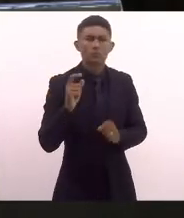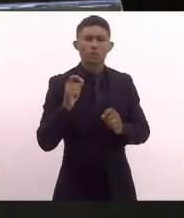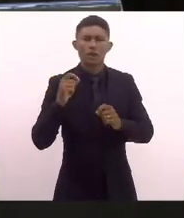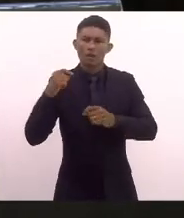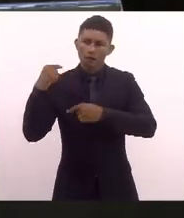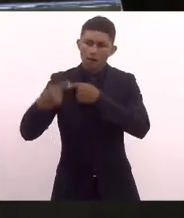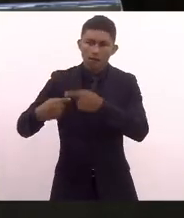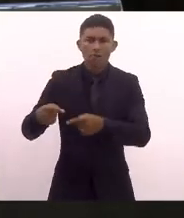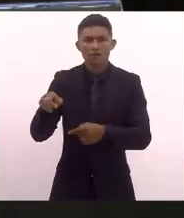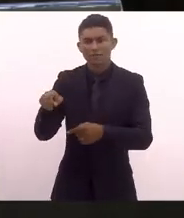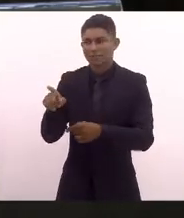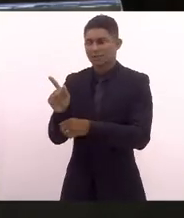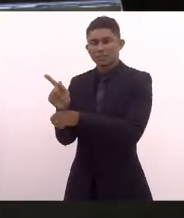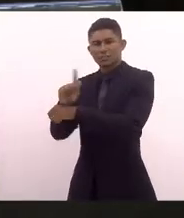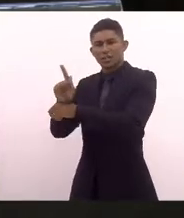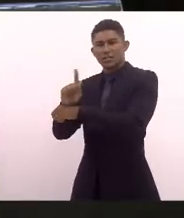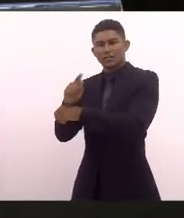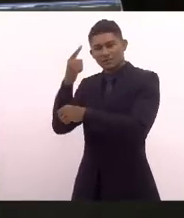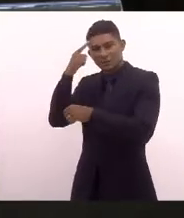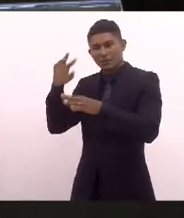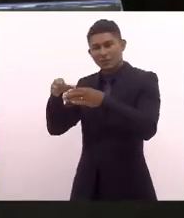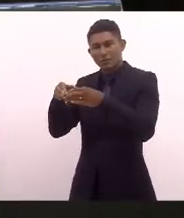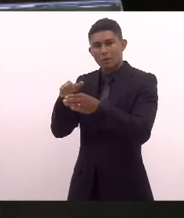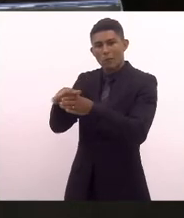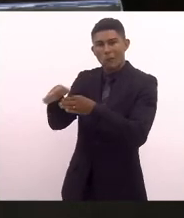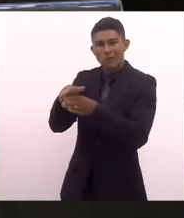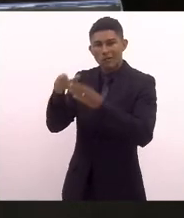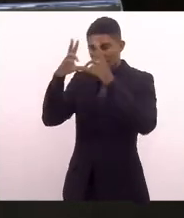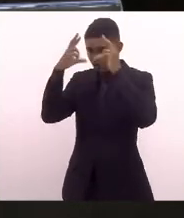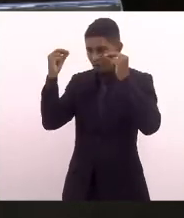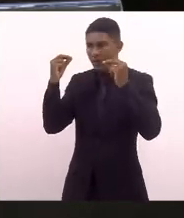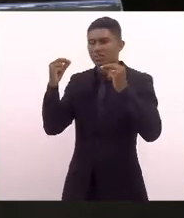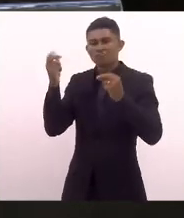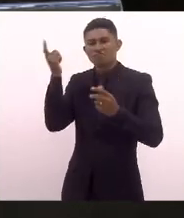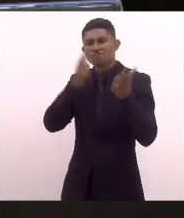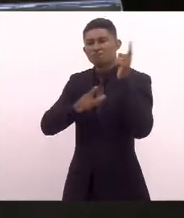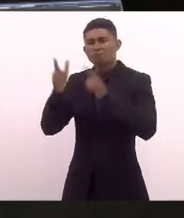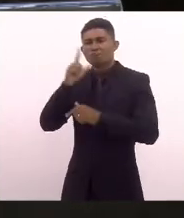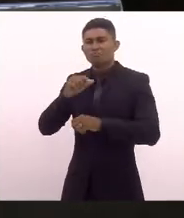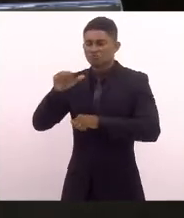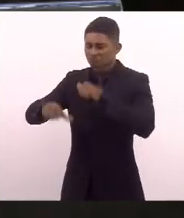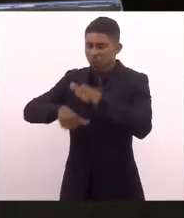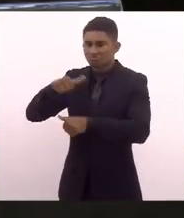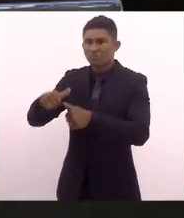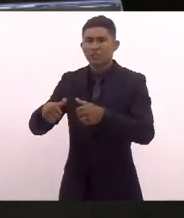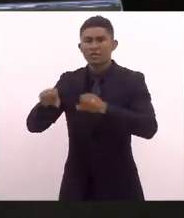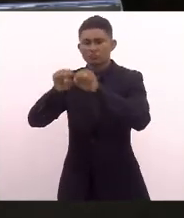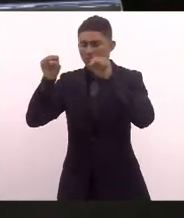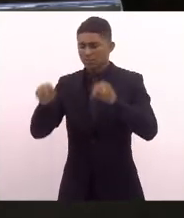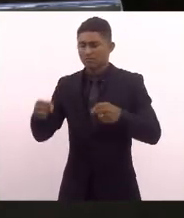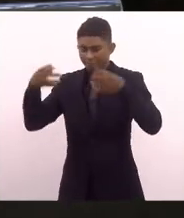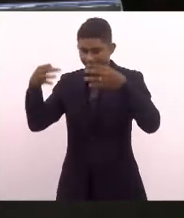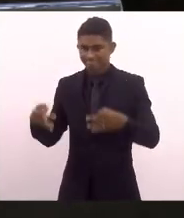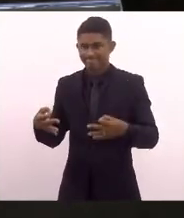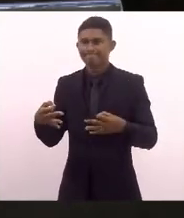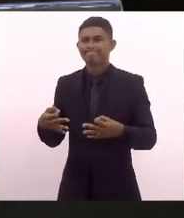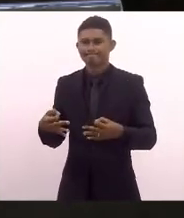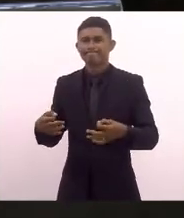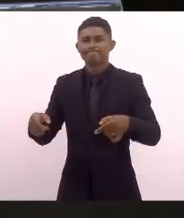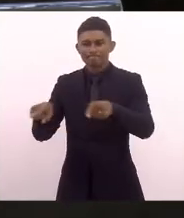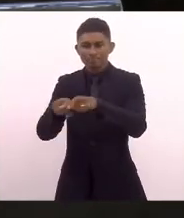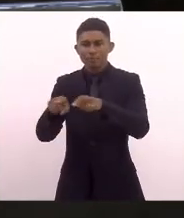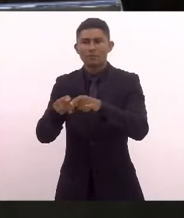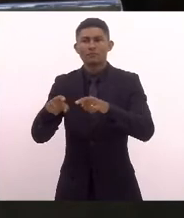sua gestão do Conselho Regional de Enfermagem, que moralizou não só o sistema Corém e Cofém, mas também moralizou